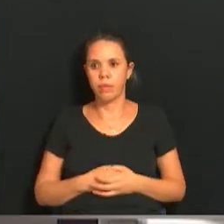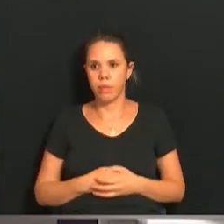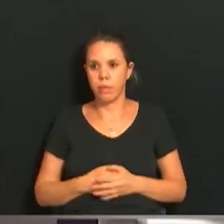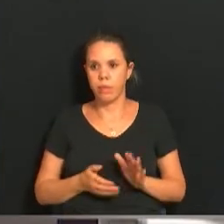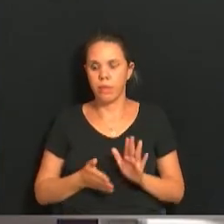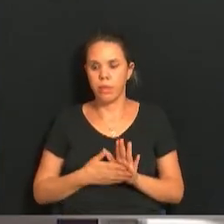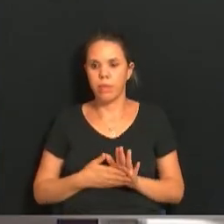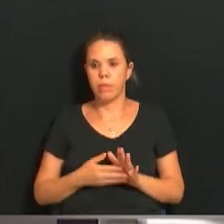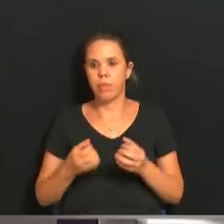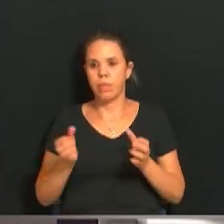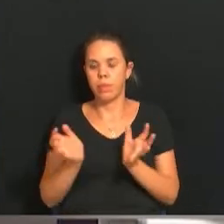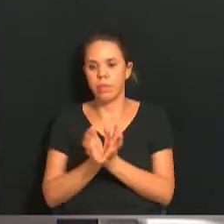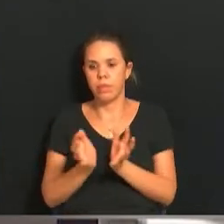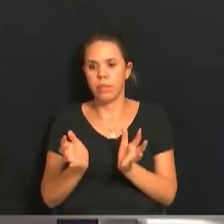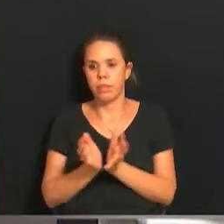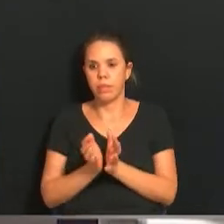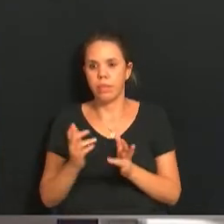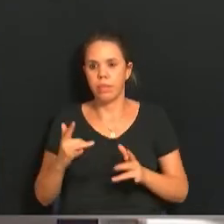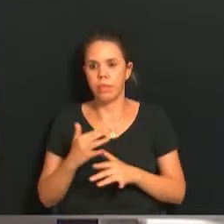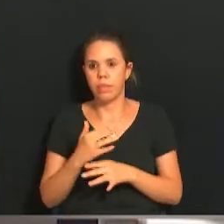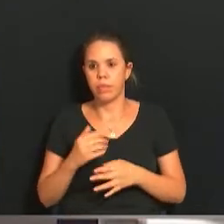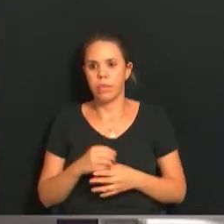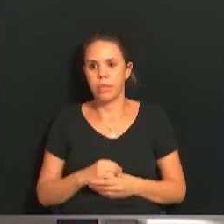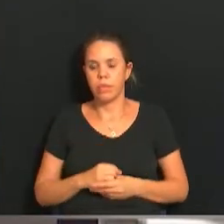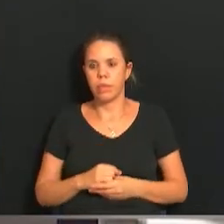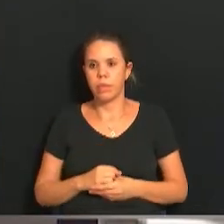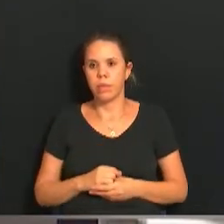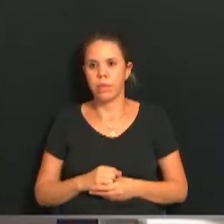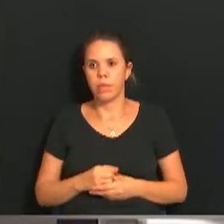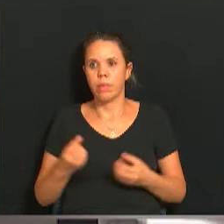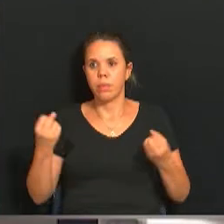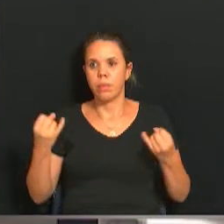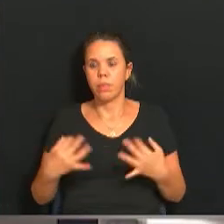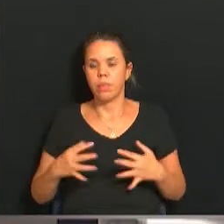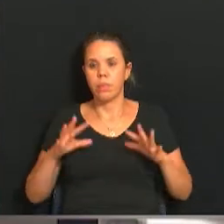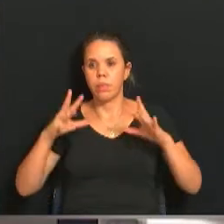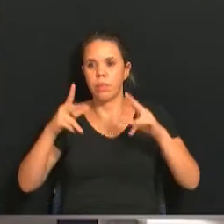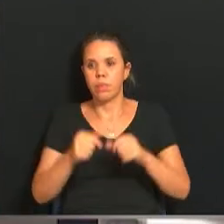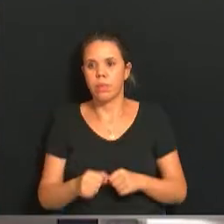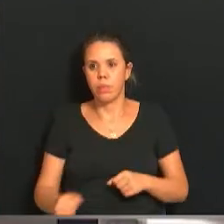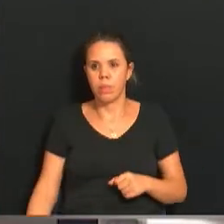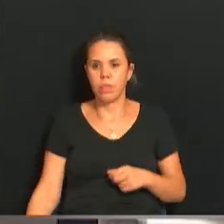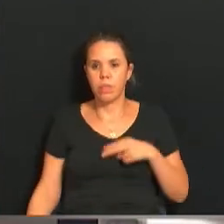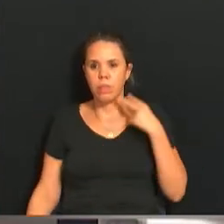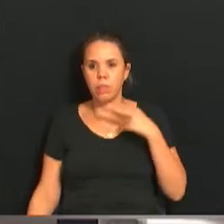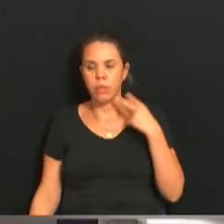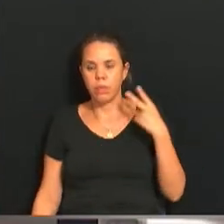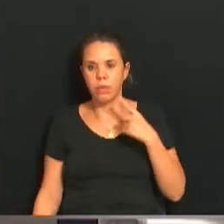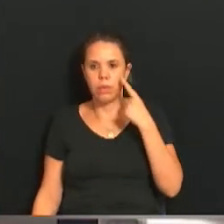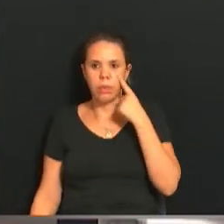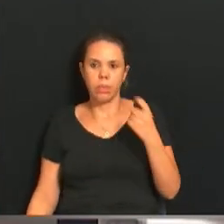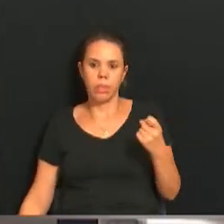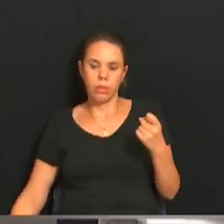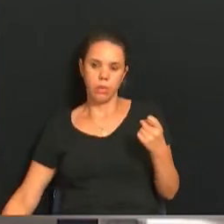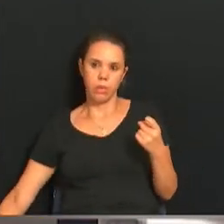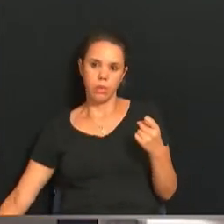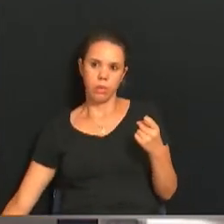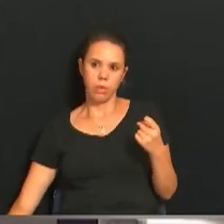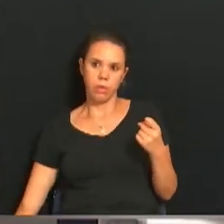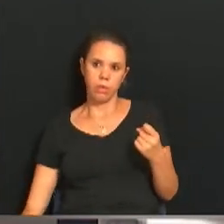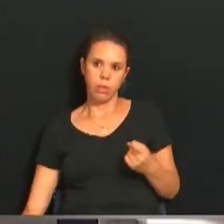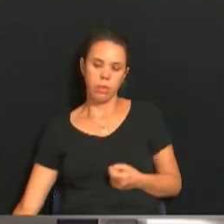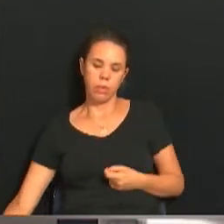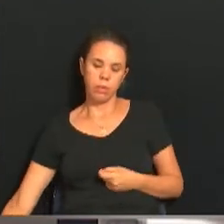da Comissão de Urbanismo, que foi do esclarecimento a todos os vereadores interessados